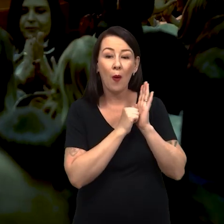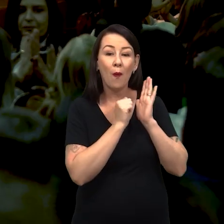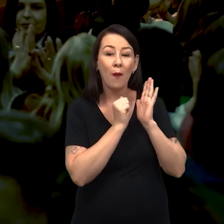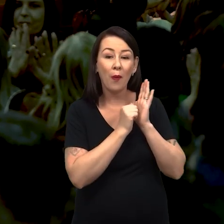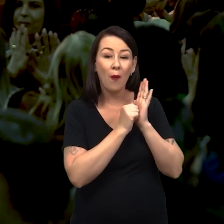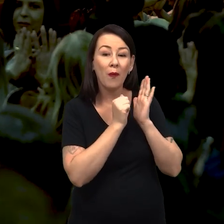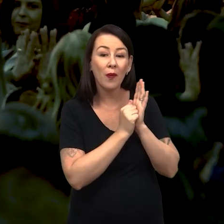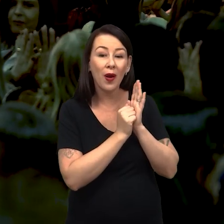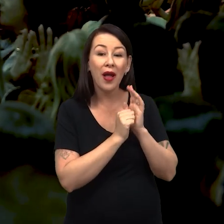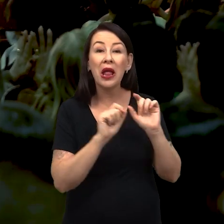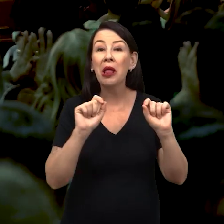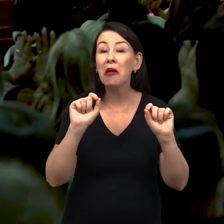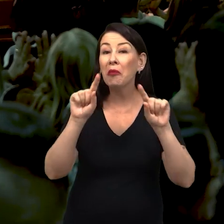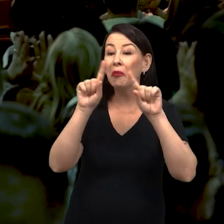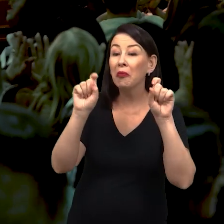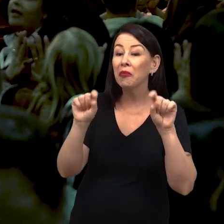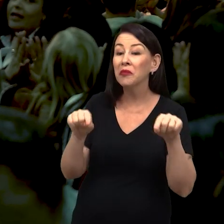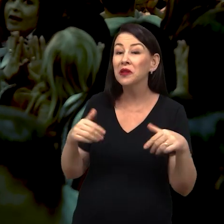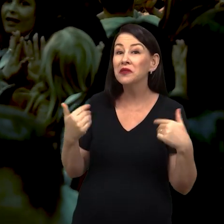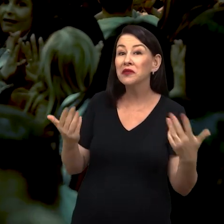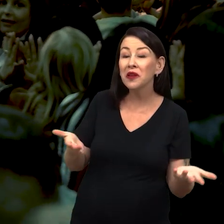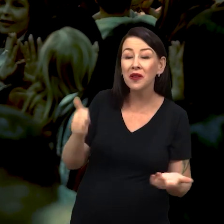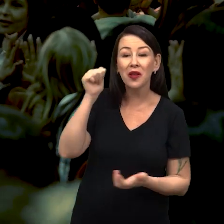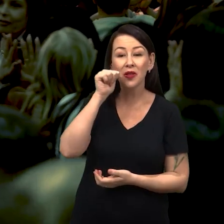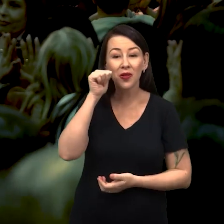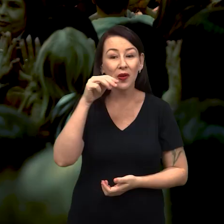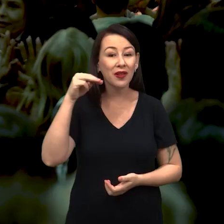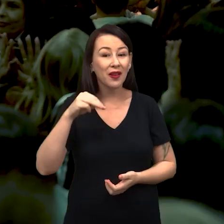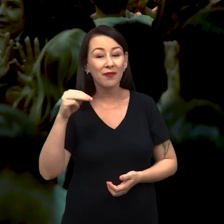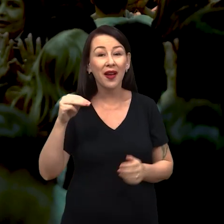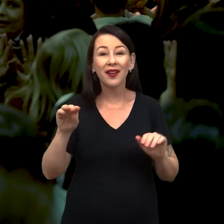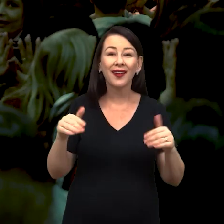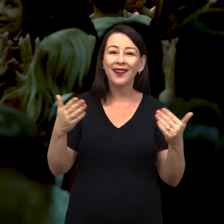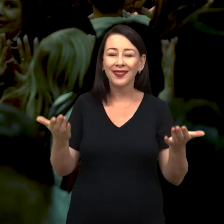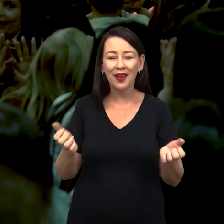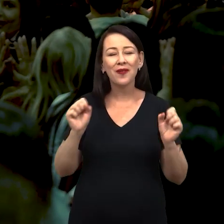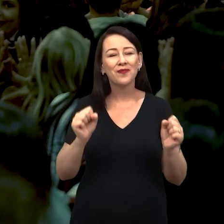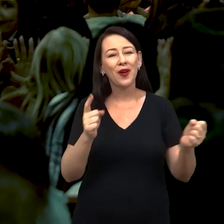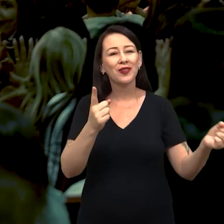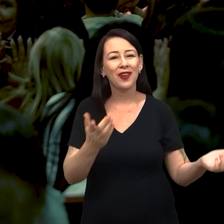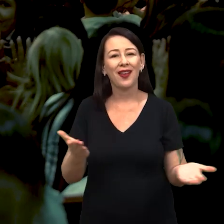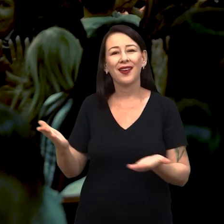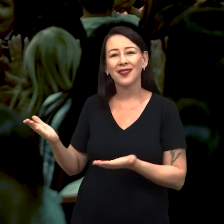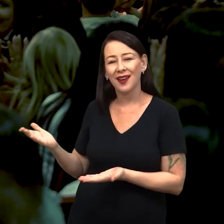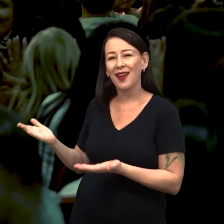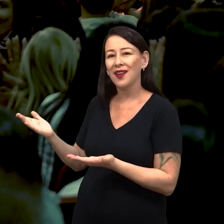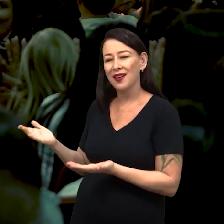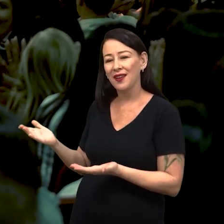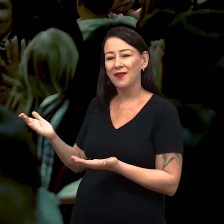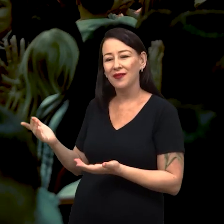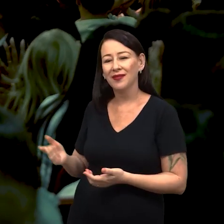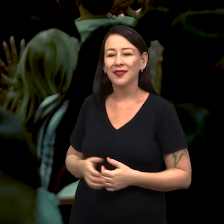Pom, pom, pom, quem será? Dona Mariquinha, pode